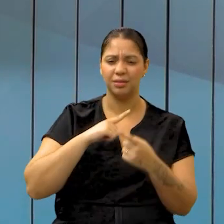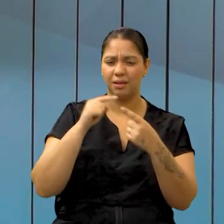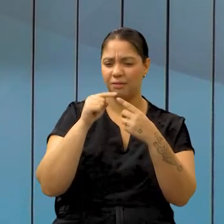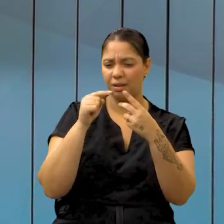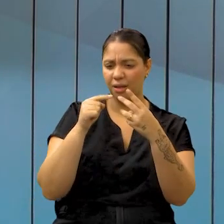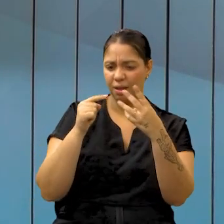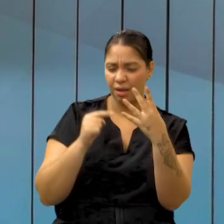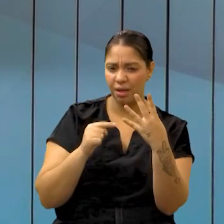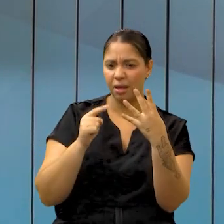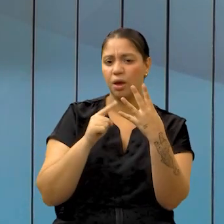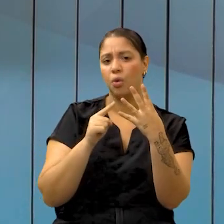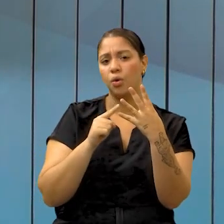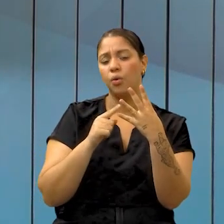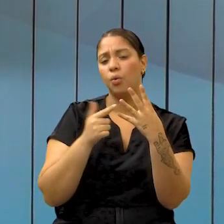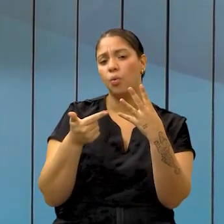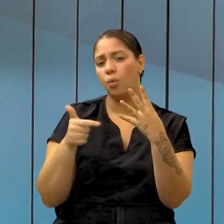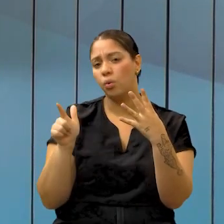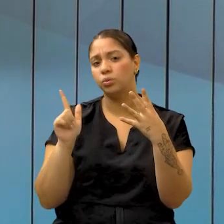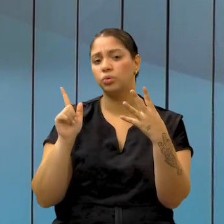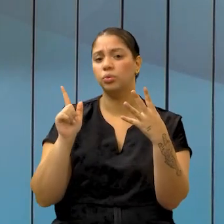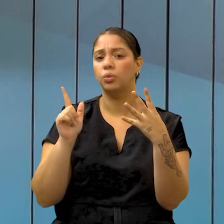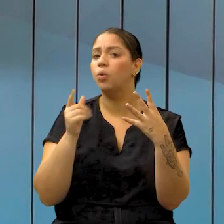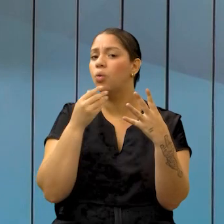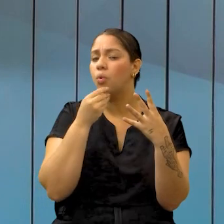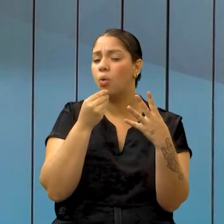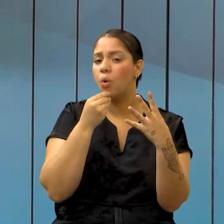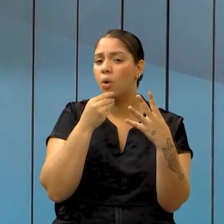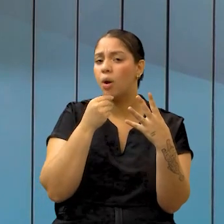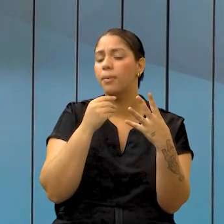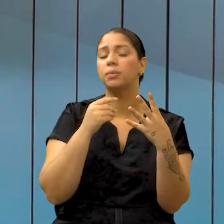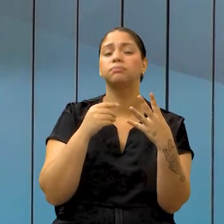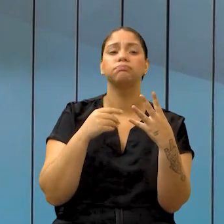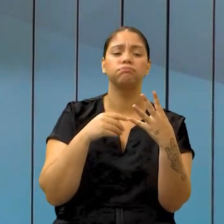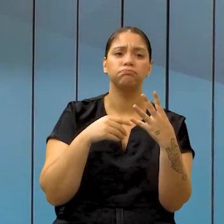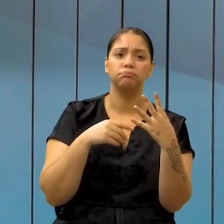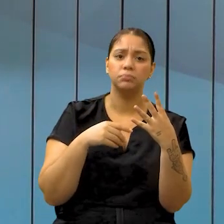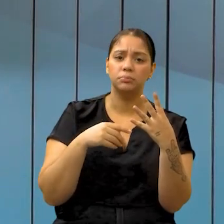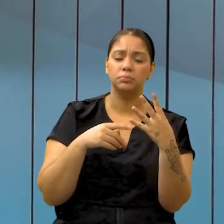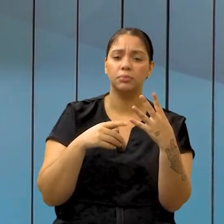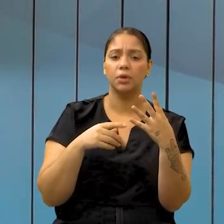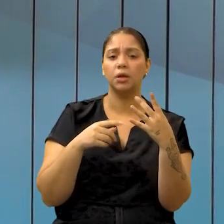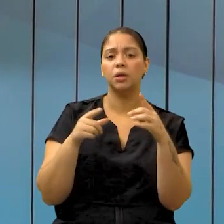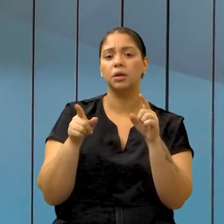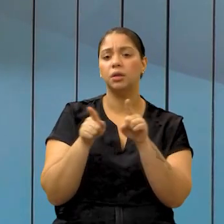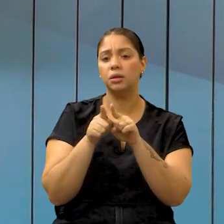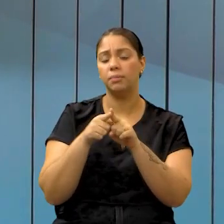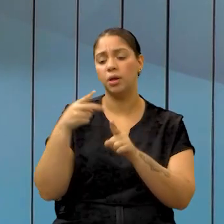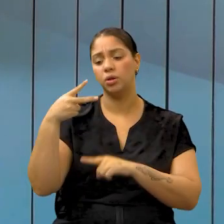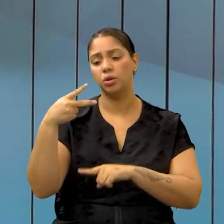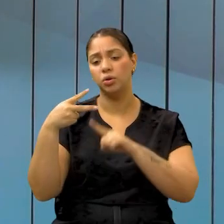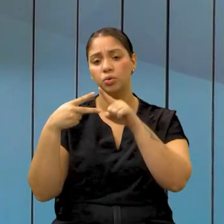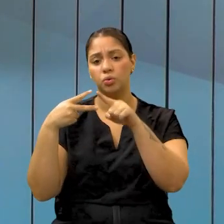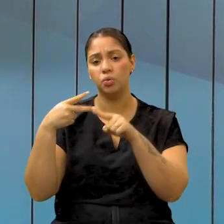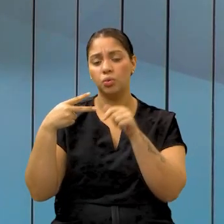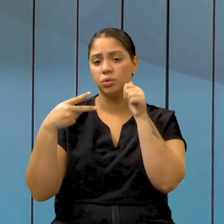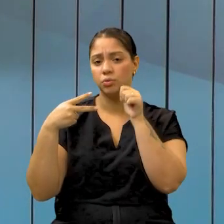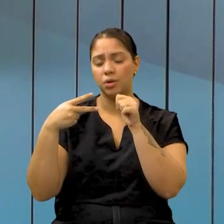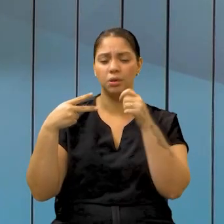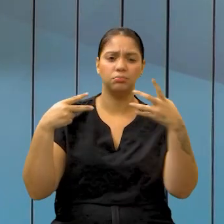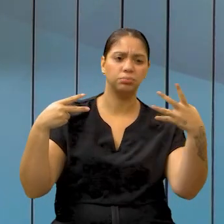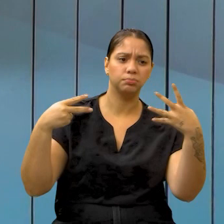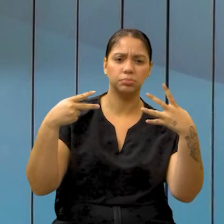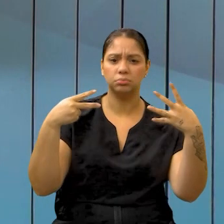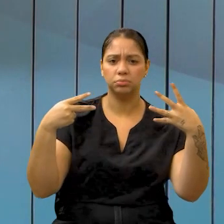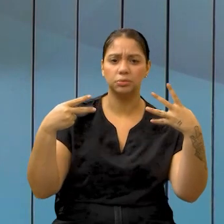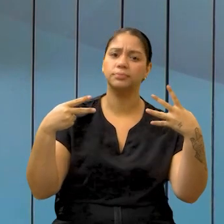Chadwick Boseman, que foi o ator que fez o Pantera Negra. Temos 3 homens aí e Simone e Preta Gil, 2 mulheres. Tem